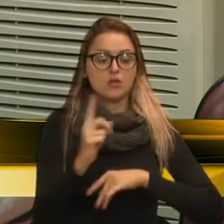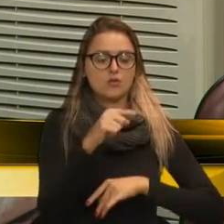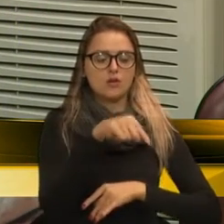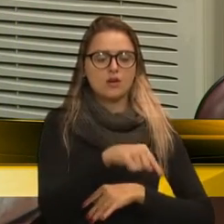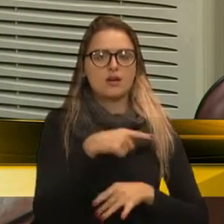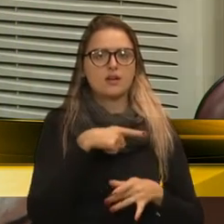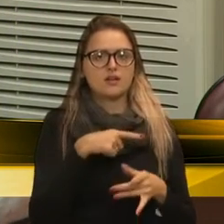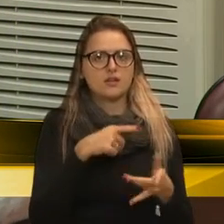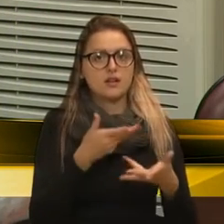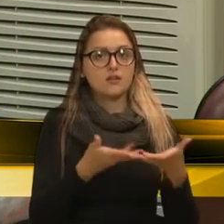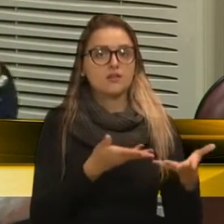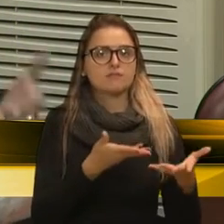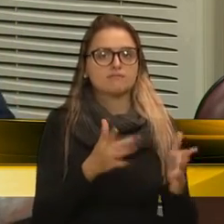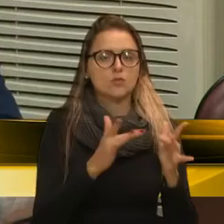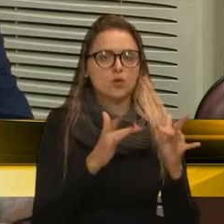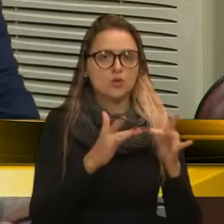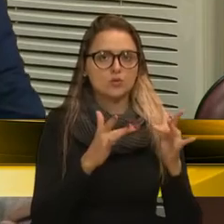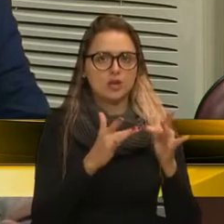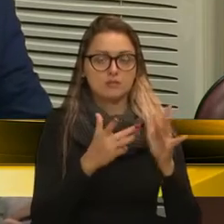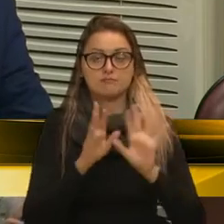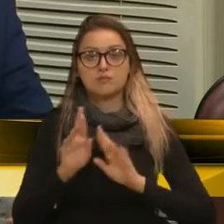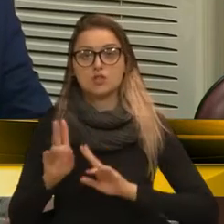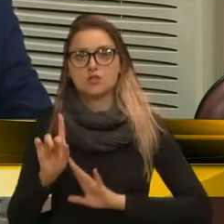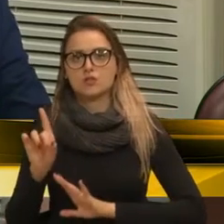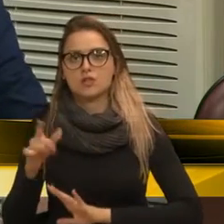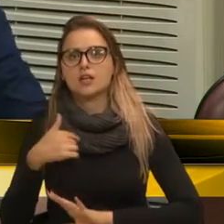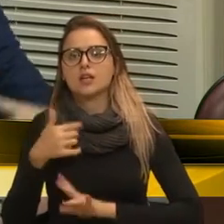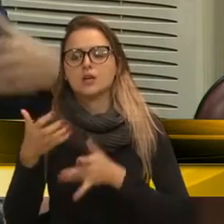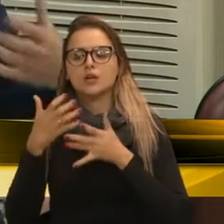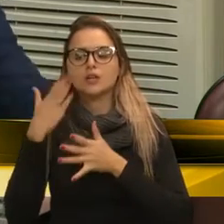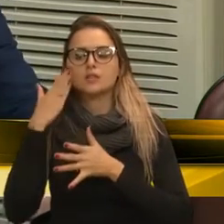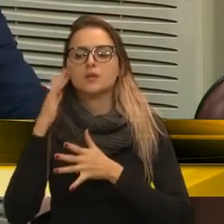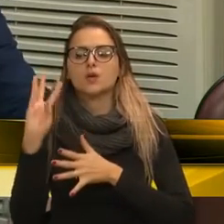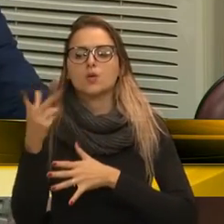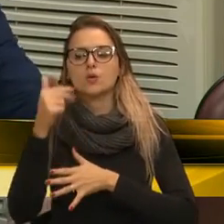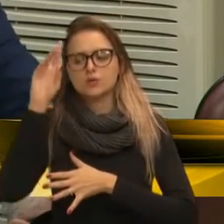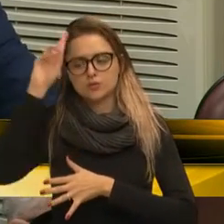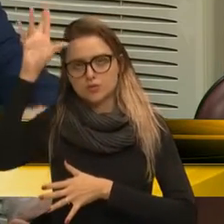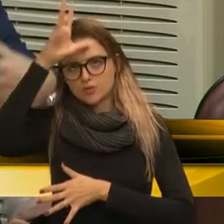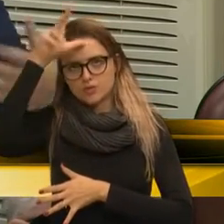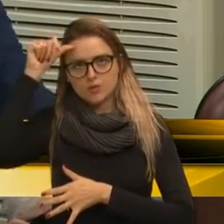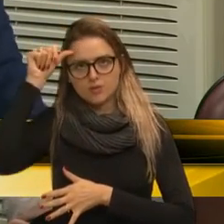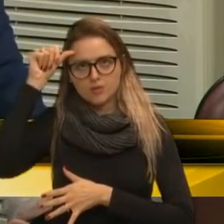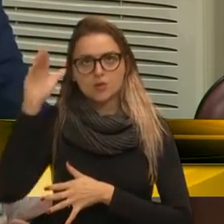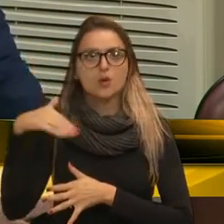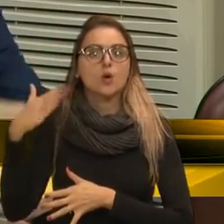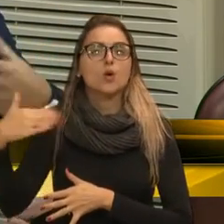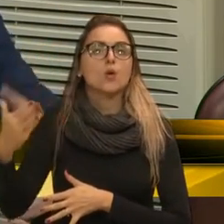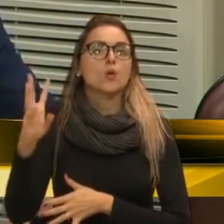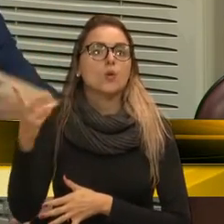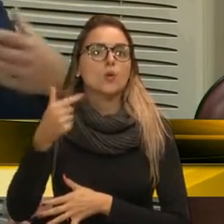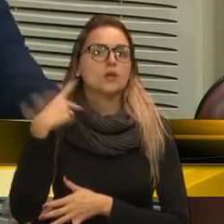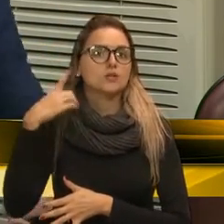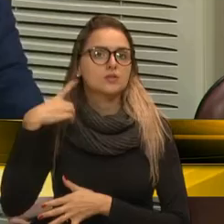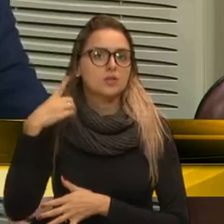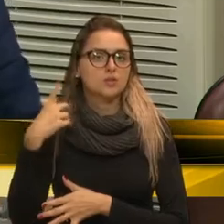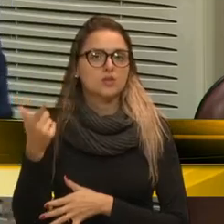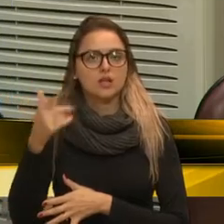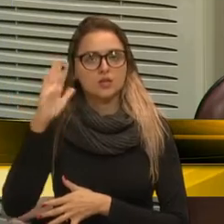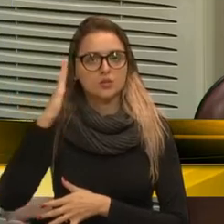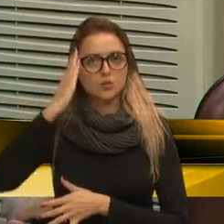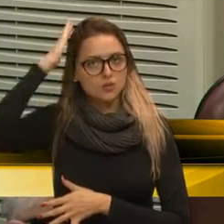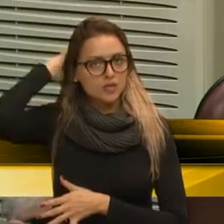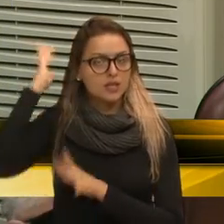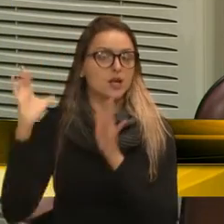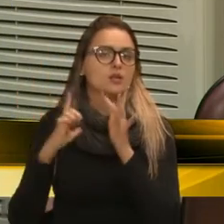câmara recebeu as autoridades ao contrário eu gostaria de saber quantos prefeitos quanto os deputados quanto senadores o prefeito de caxias do sul